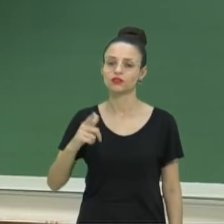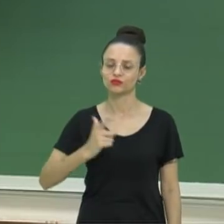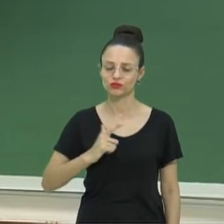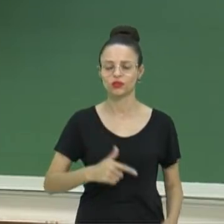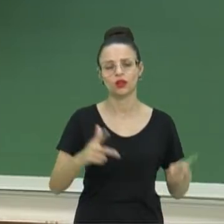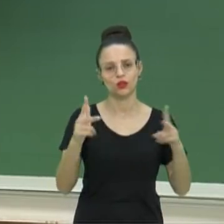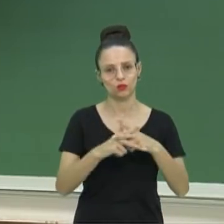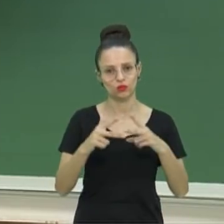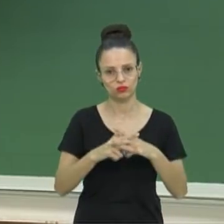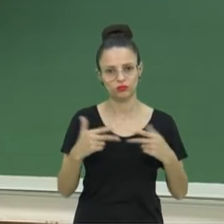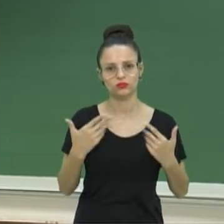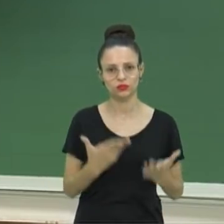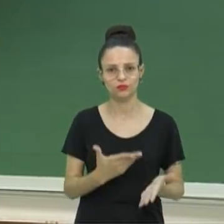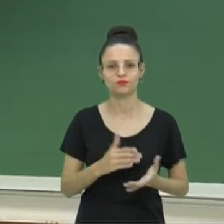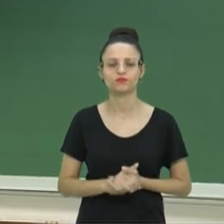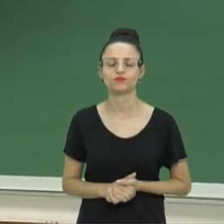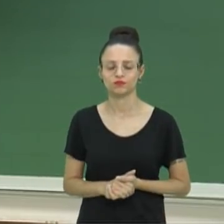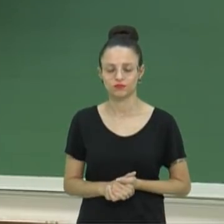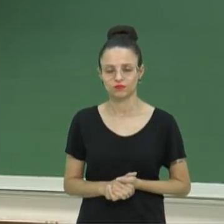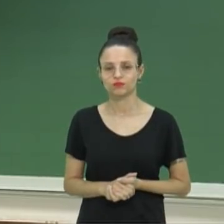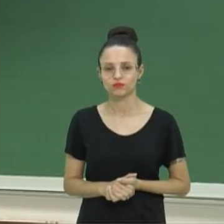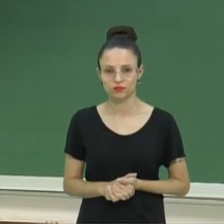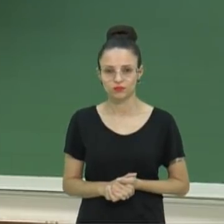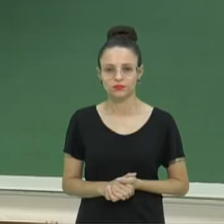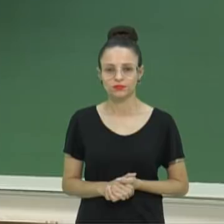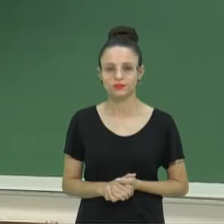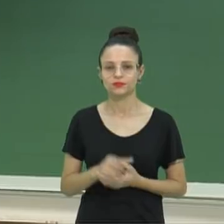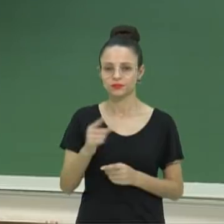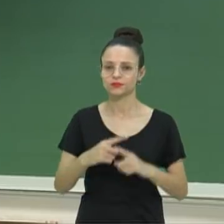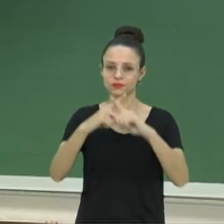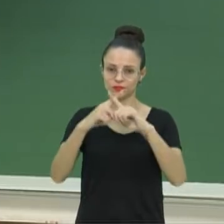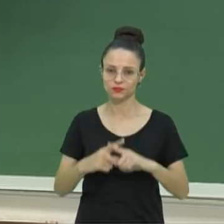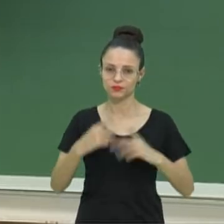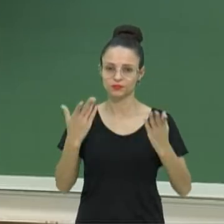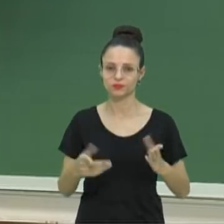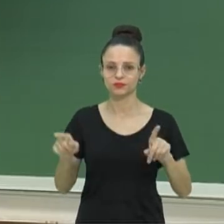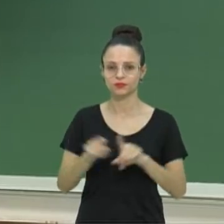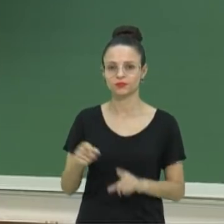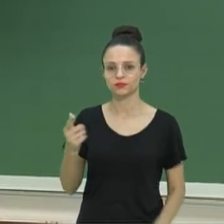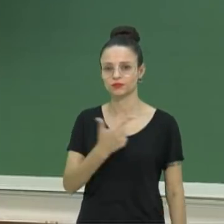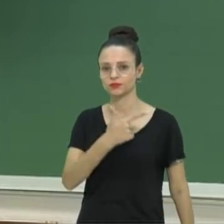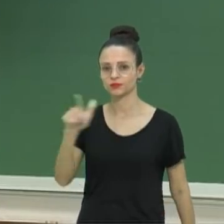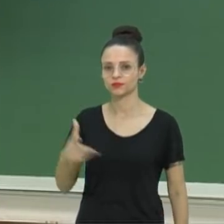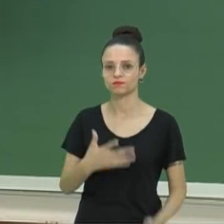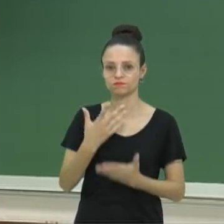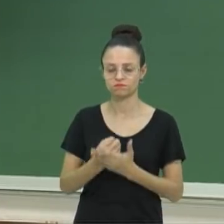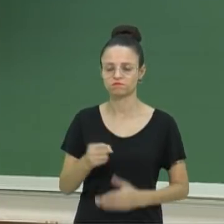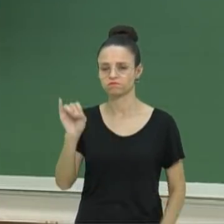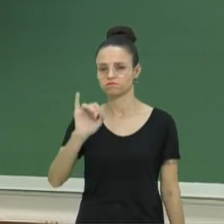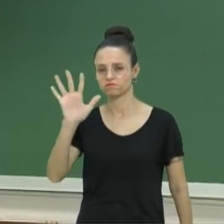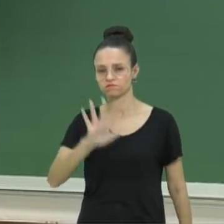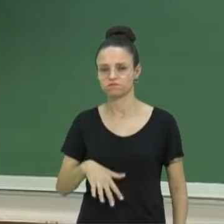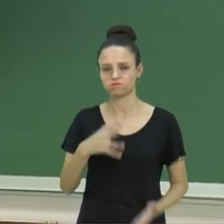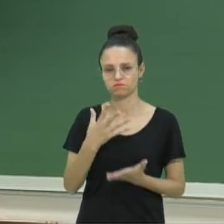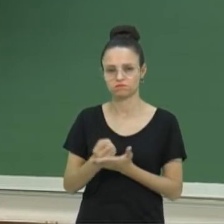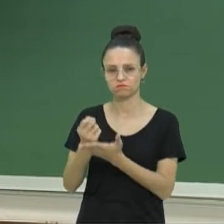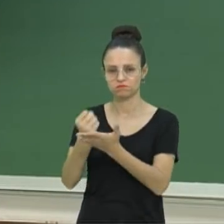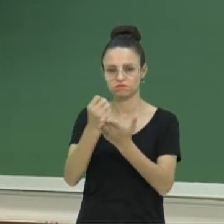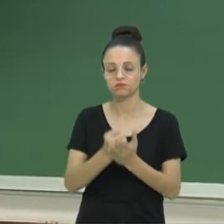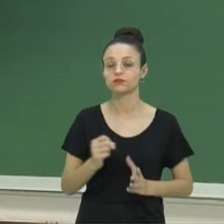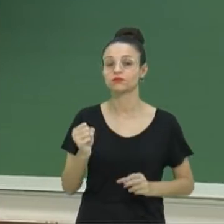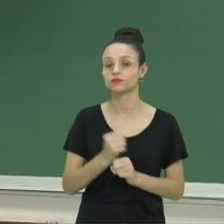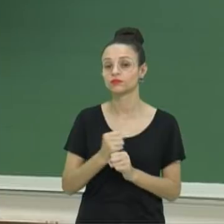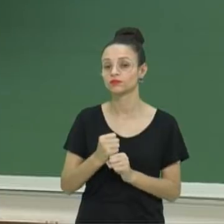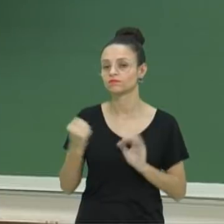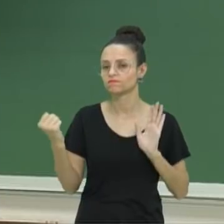existiam os combates. Então, tem essa situação de competição, né? E alguns outros registros através de imagens, né, datados de 2000 anos